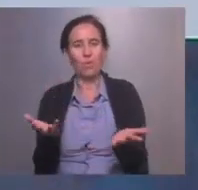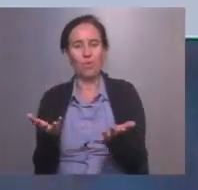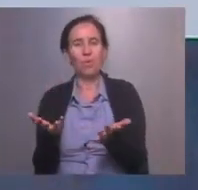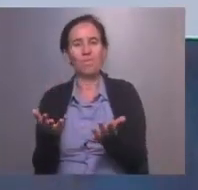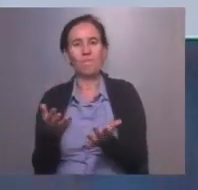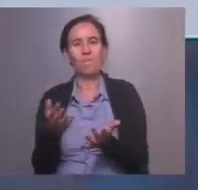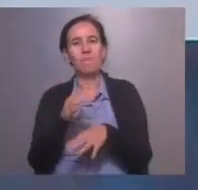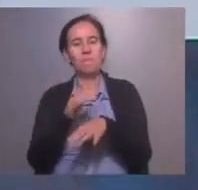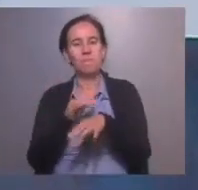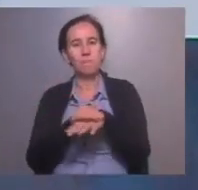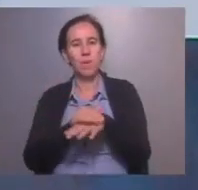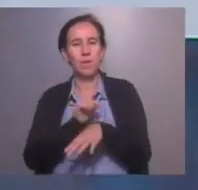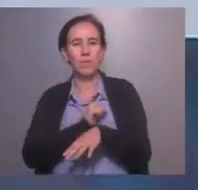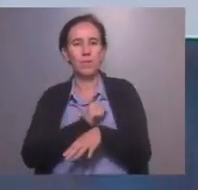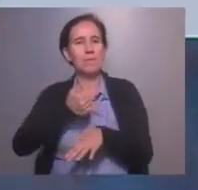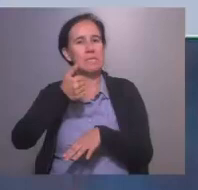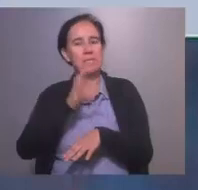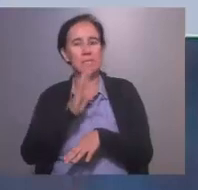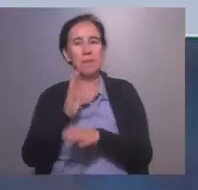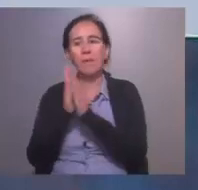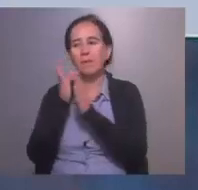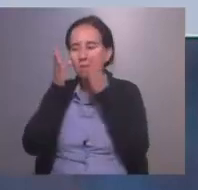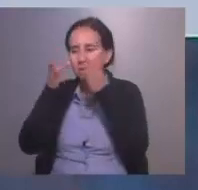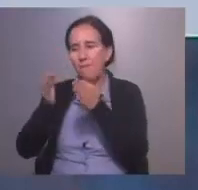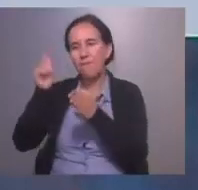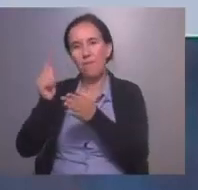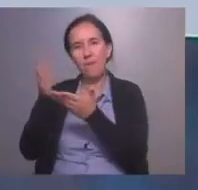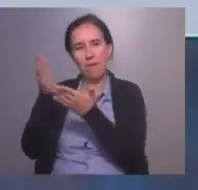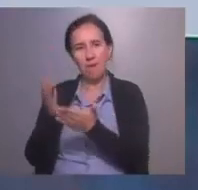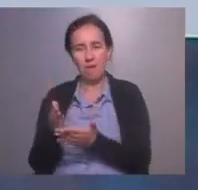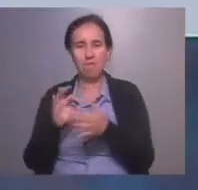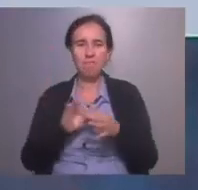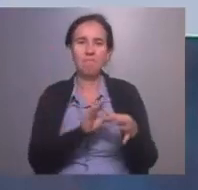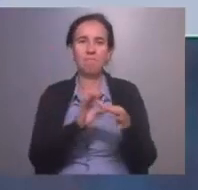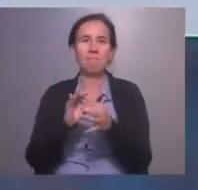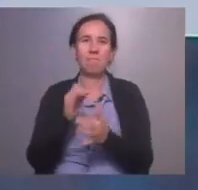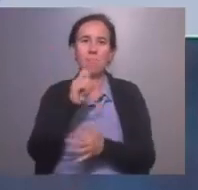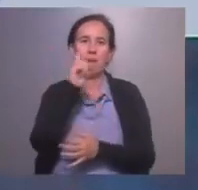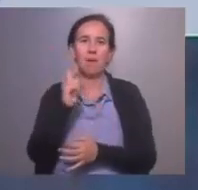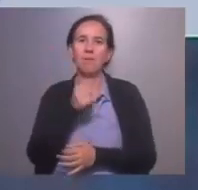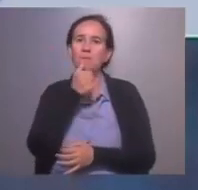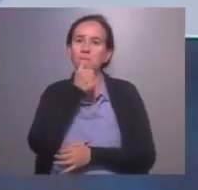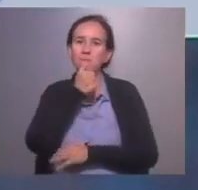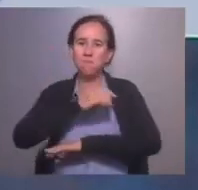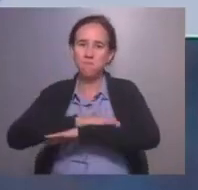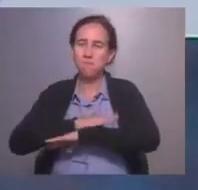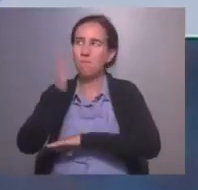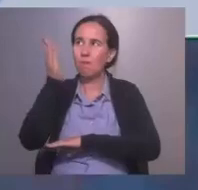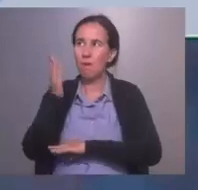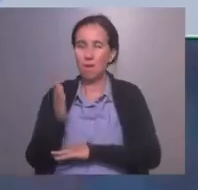olheis aos nossos pecados, mas à fé da vossa Igreja, e dai-lhe a união e a paz segundo a vossa